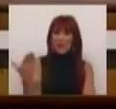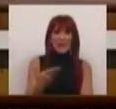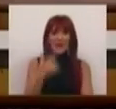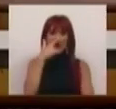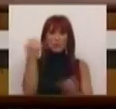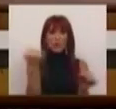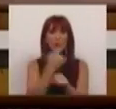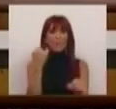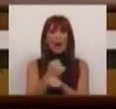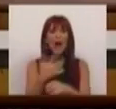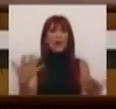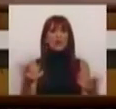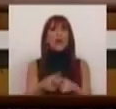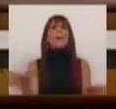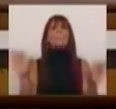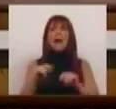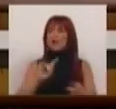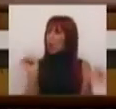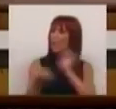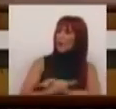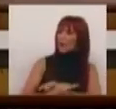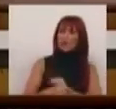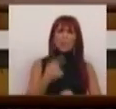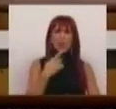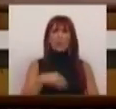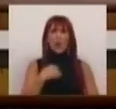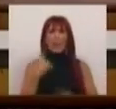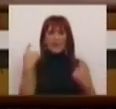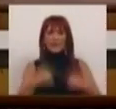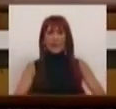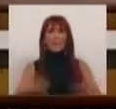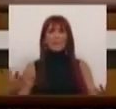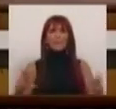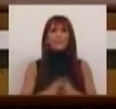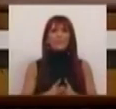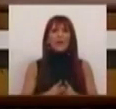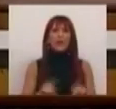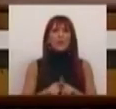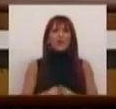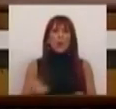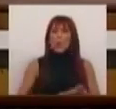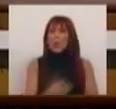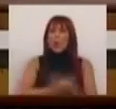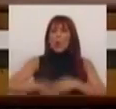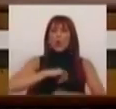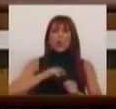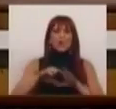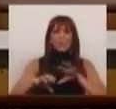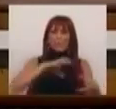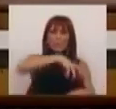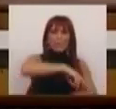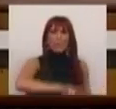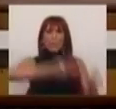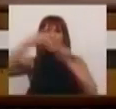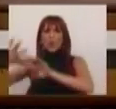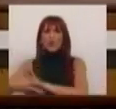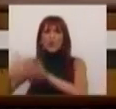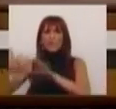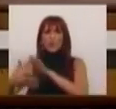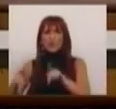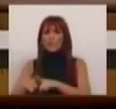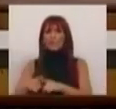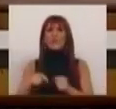dos trabalhadores, mas, pelo contrário, muito preocupados com os lucros, e a deslocalização da fábrica permitirá